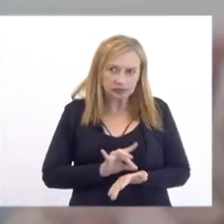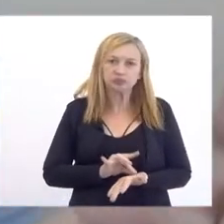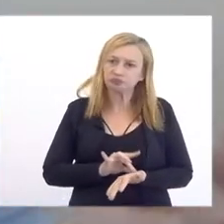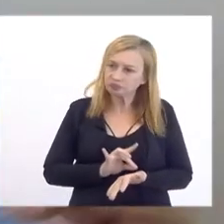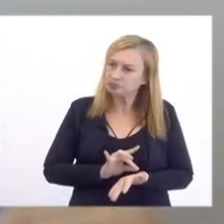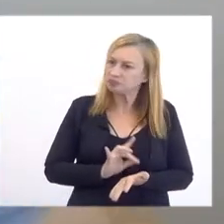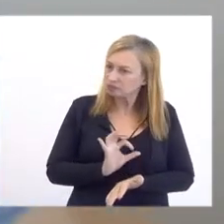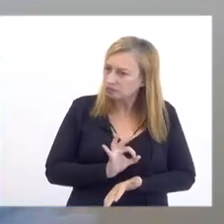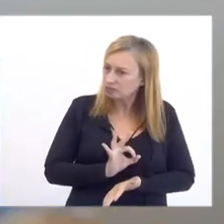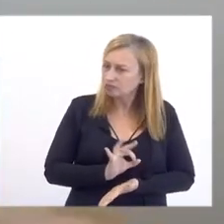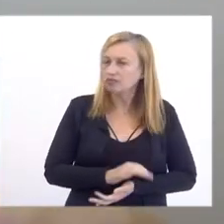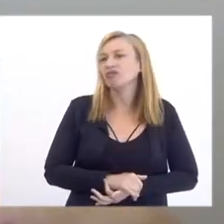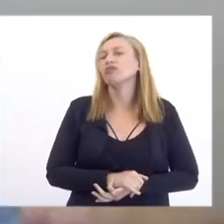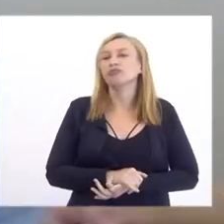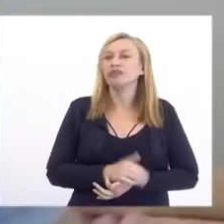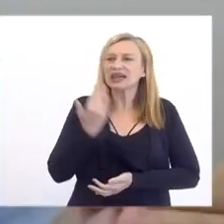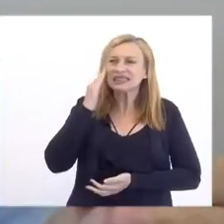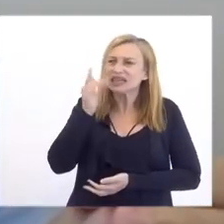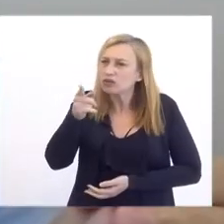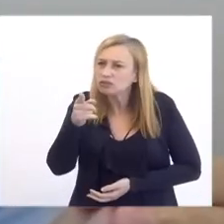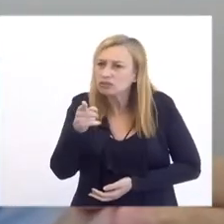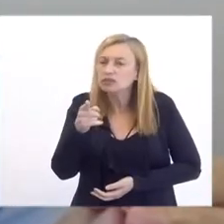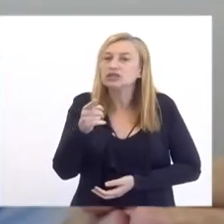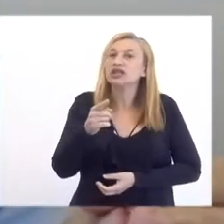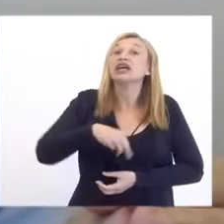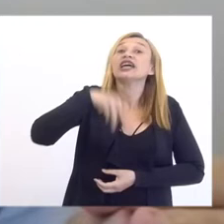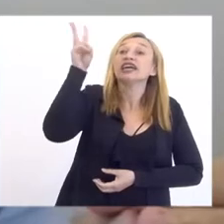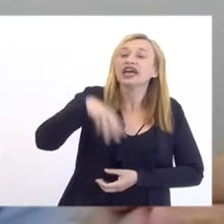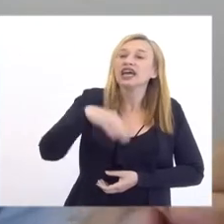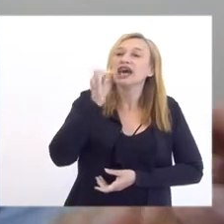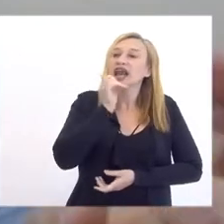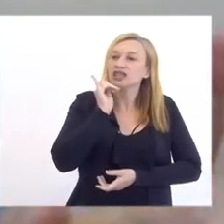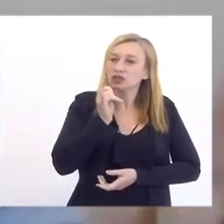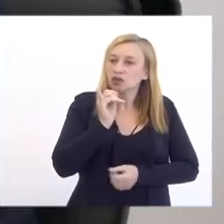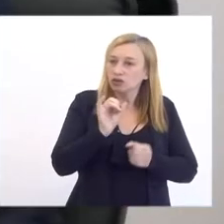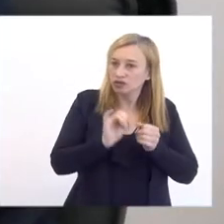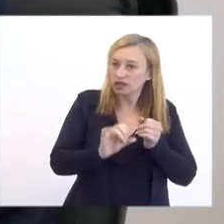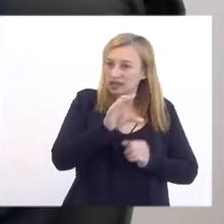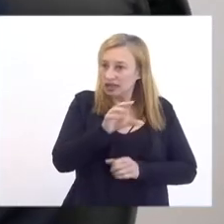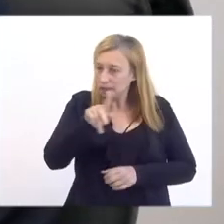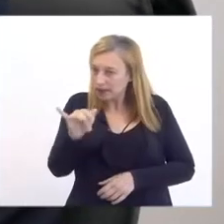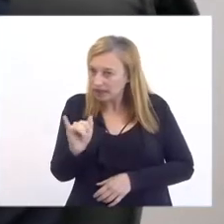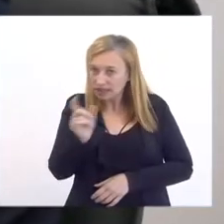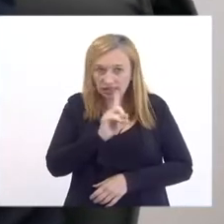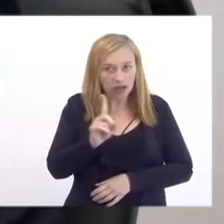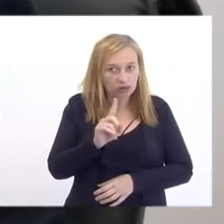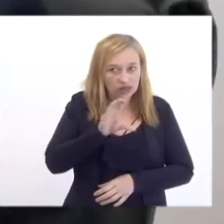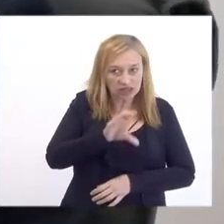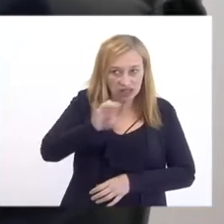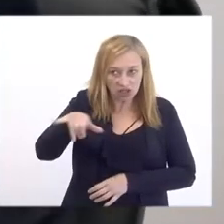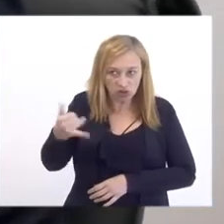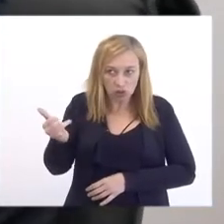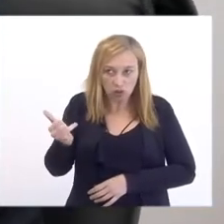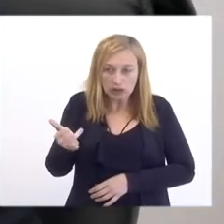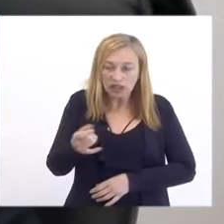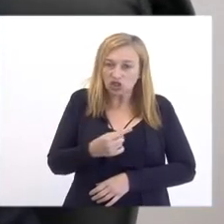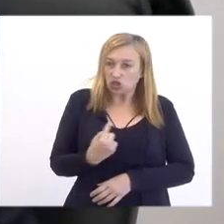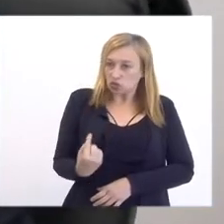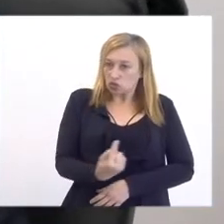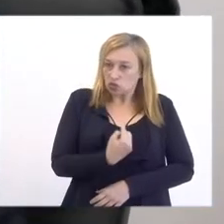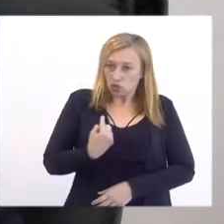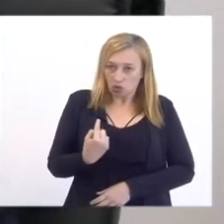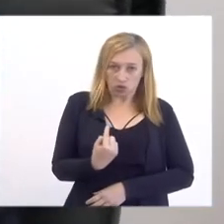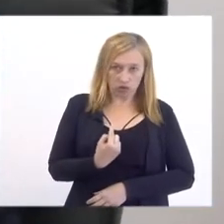assim, assim, só para... Compreendeu o que eu quero dizer? Aqui. Quem fez o relatório foi a CPI, não foi a CCJ. Não, nenhum de nós fomos